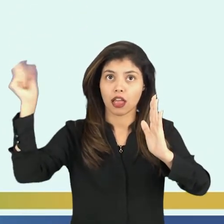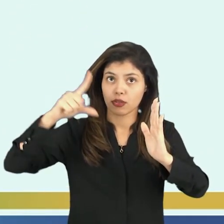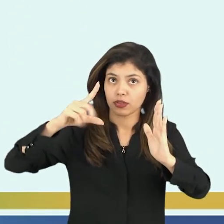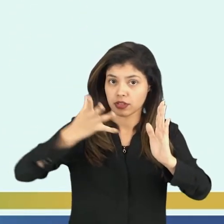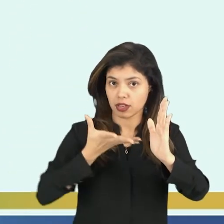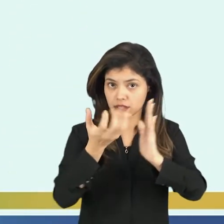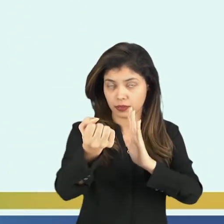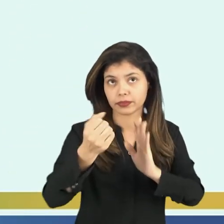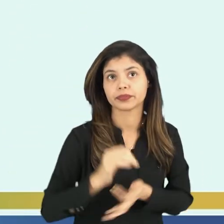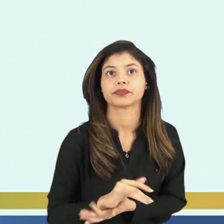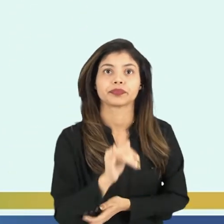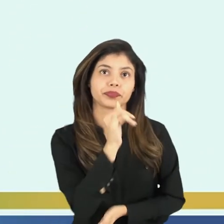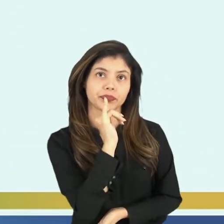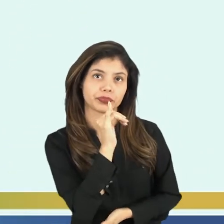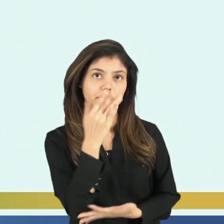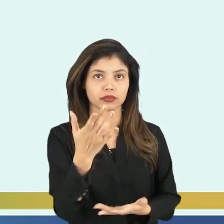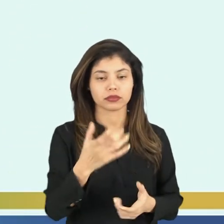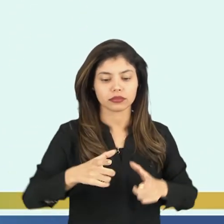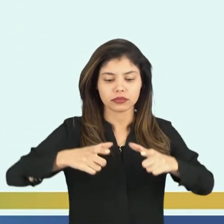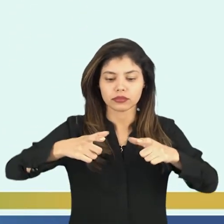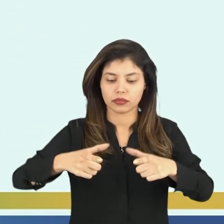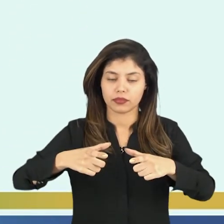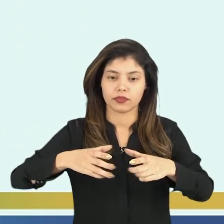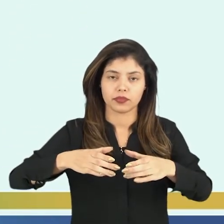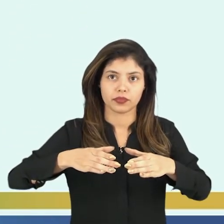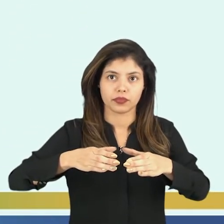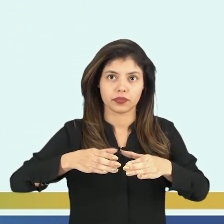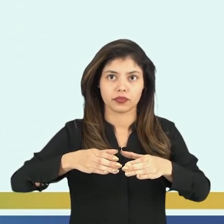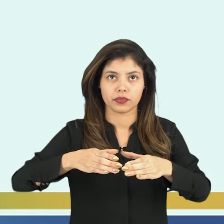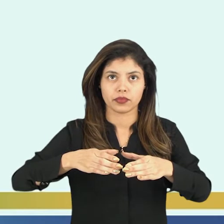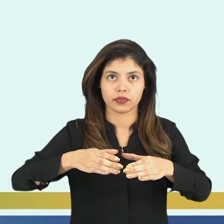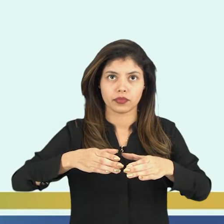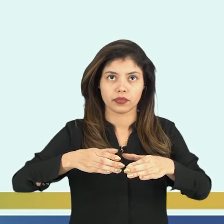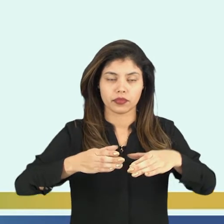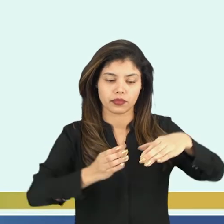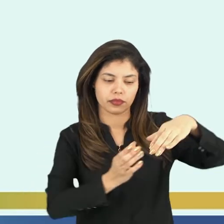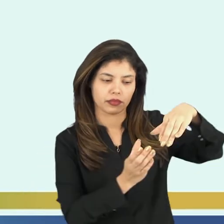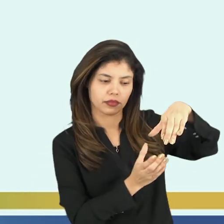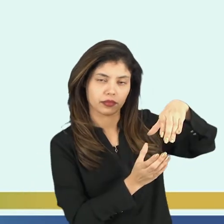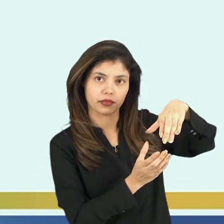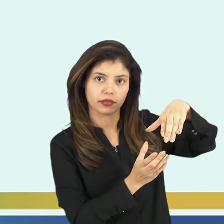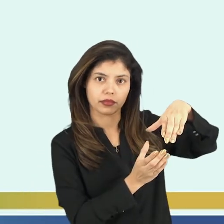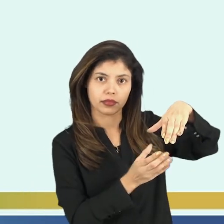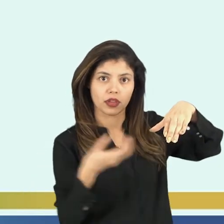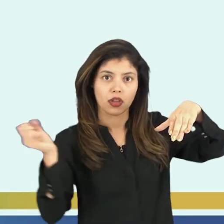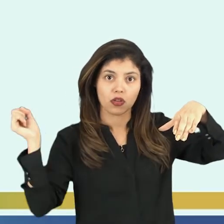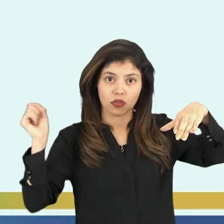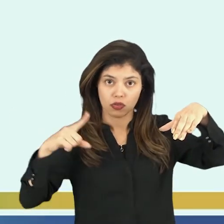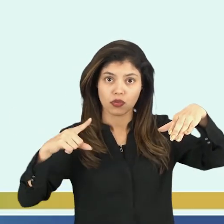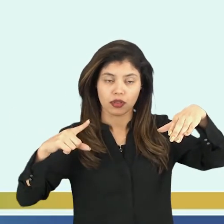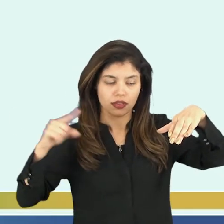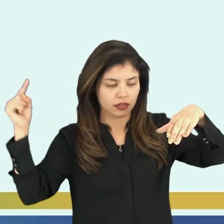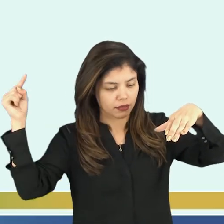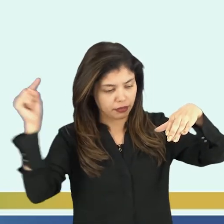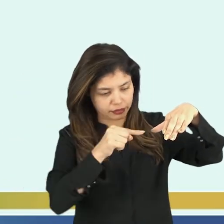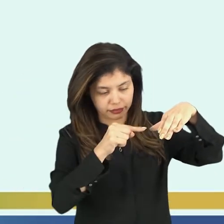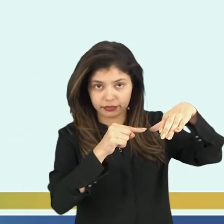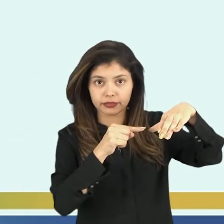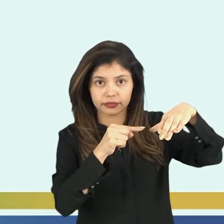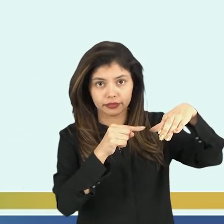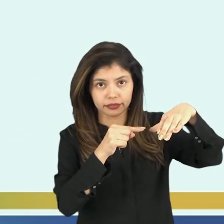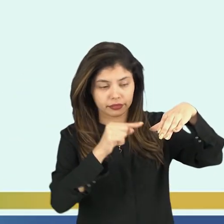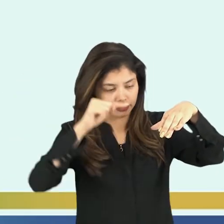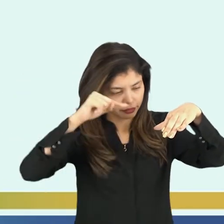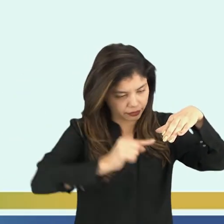recebe. Então, olha aí, eu tenho um CD. E aí, quando a gente sempre coloca uma luz para